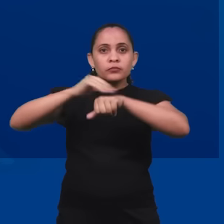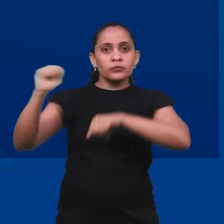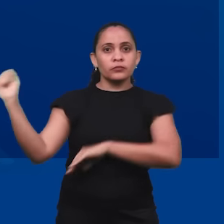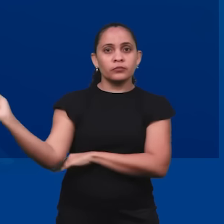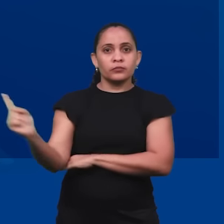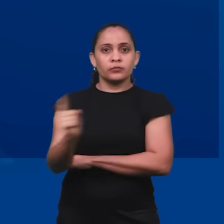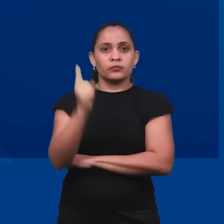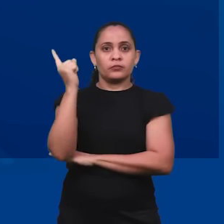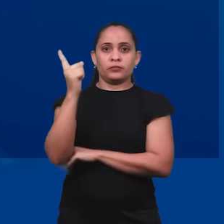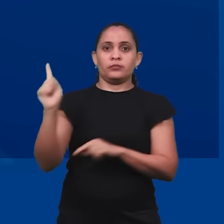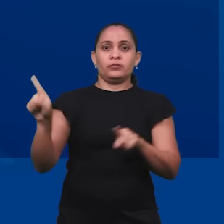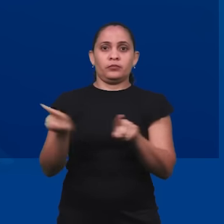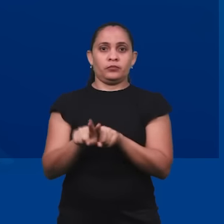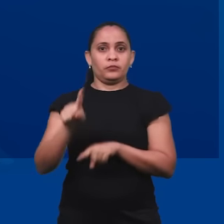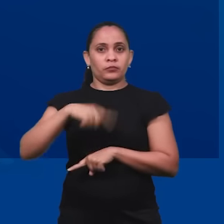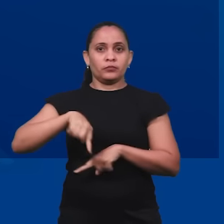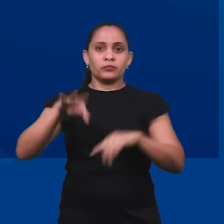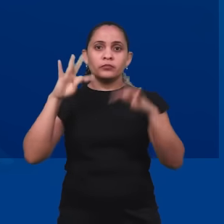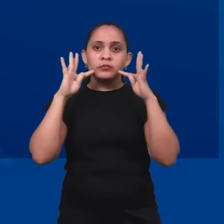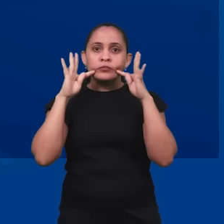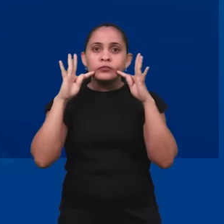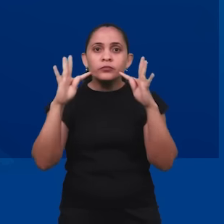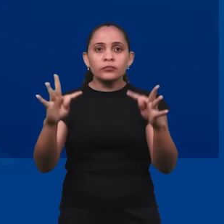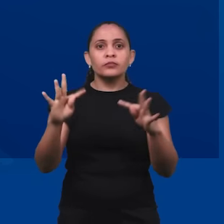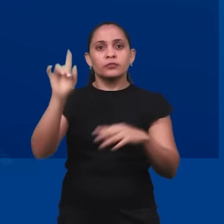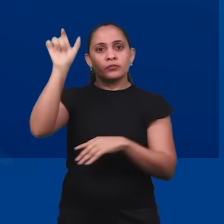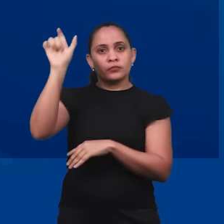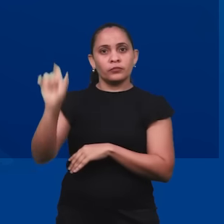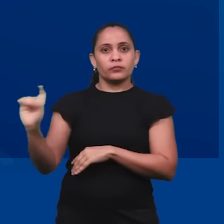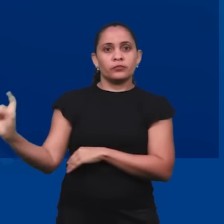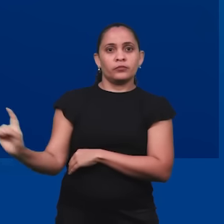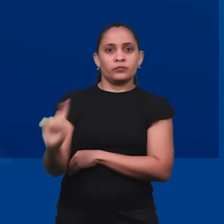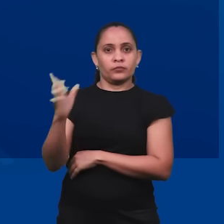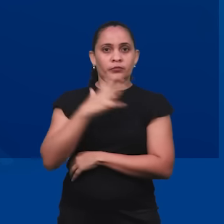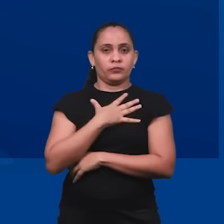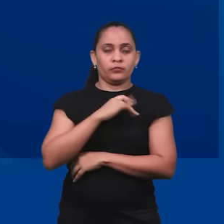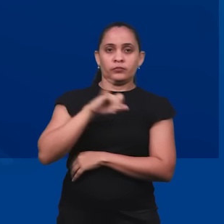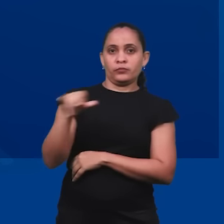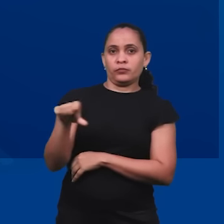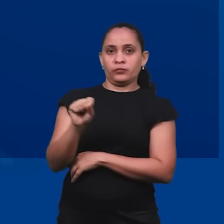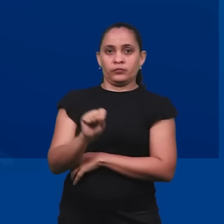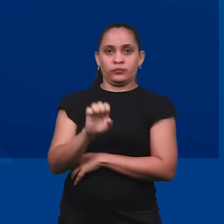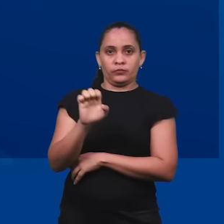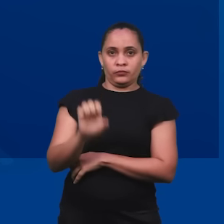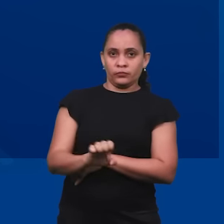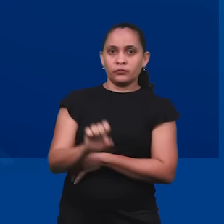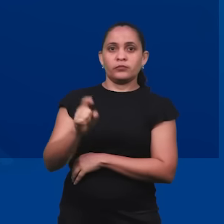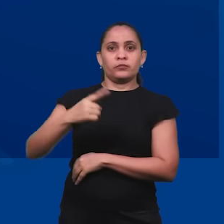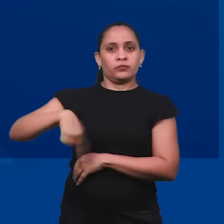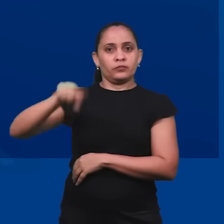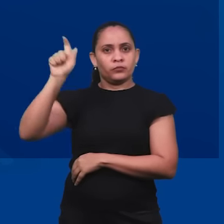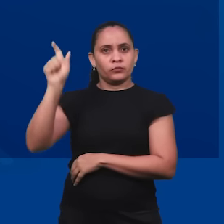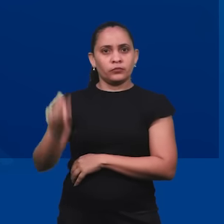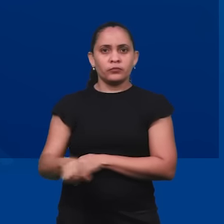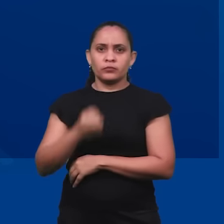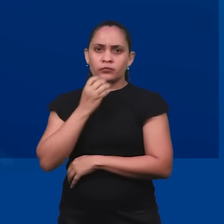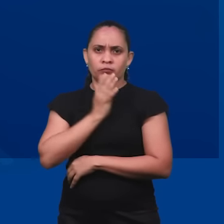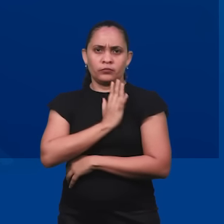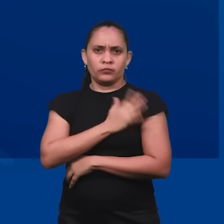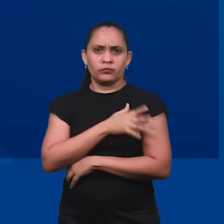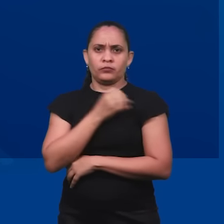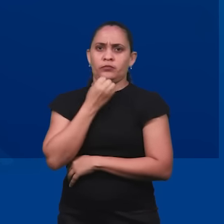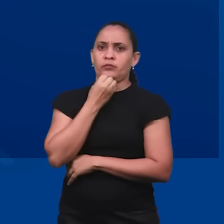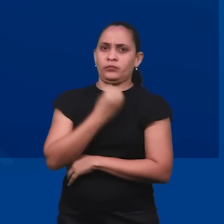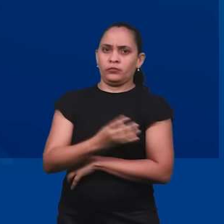de quien dio también testimonio diciendo: he hallado a David, hijo de Isai, varón conforme a mi corazón, quien